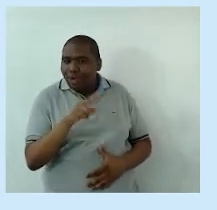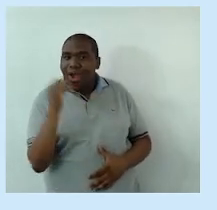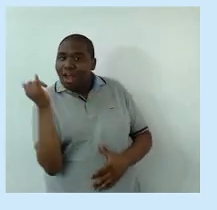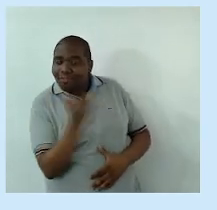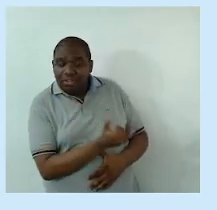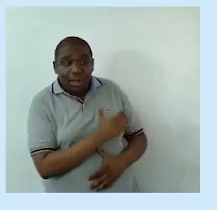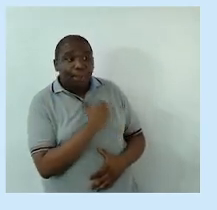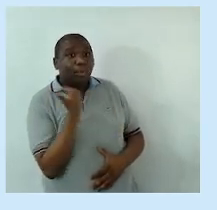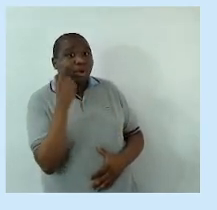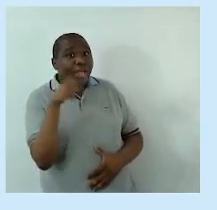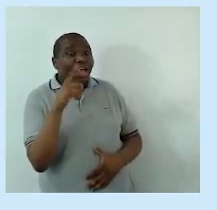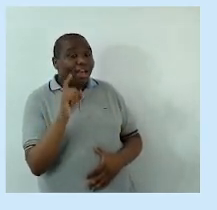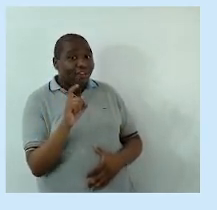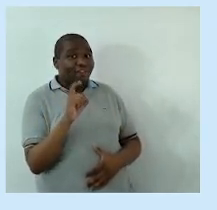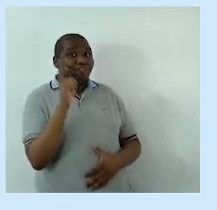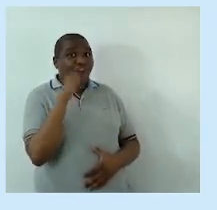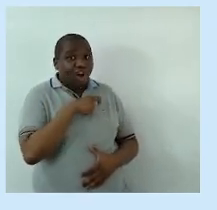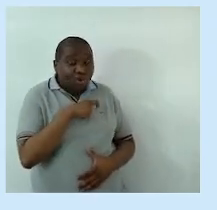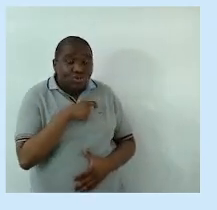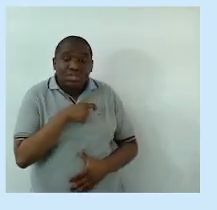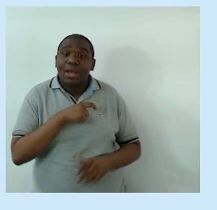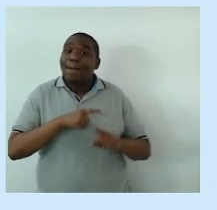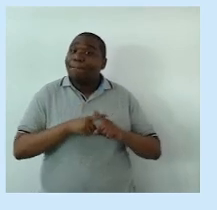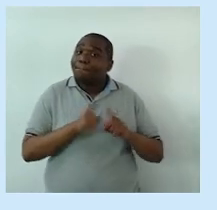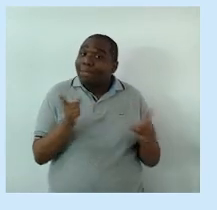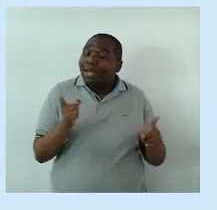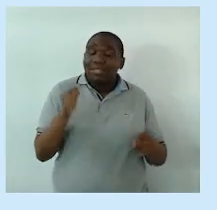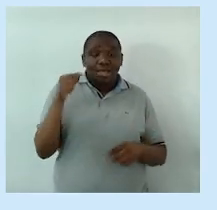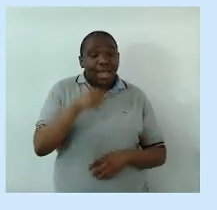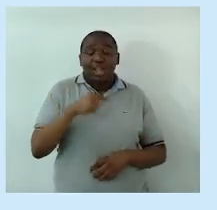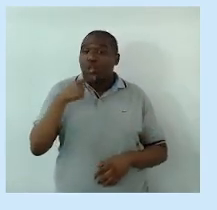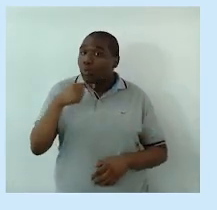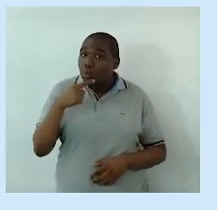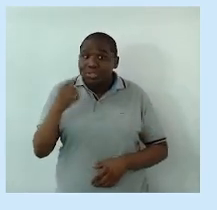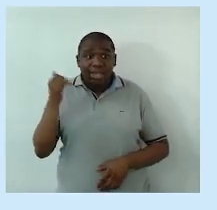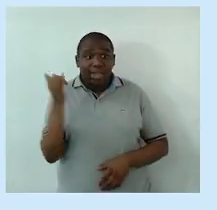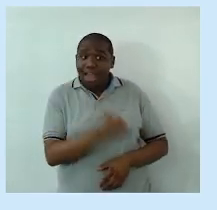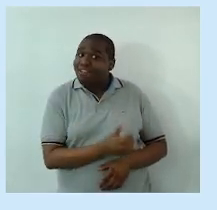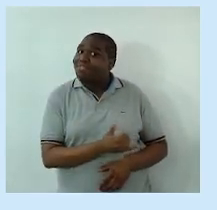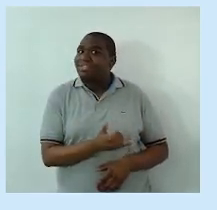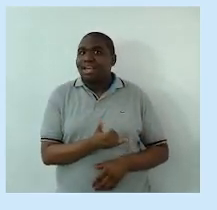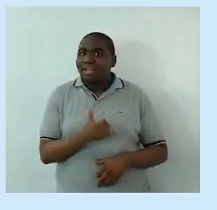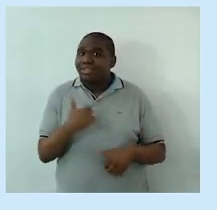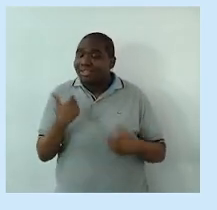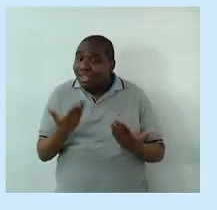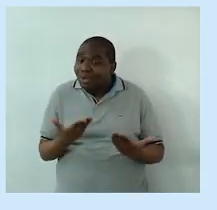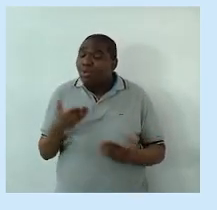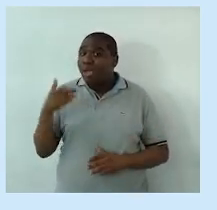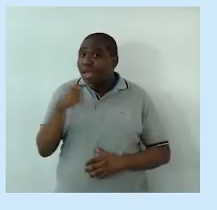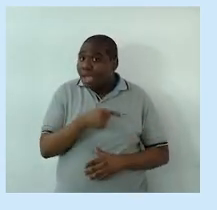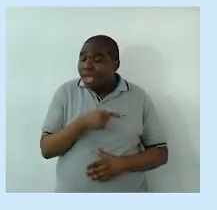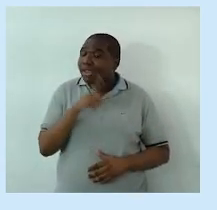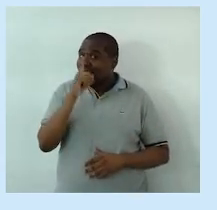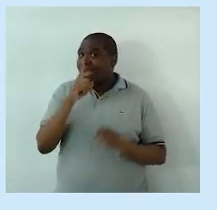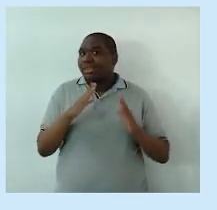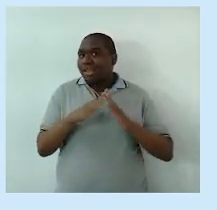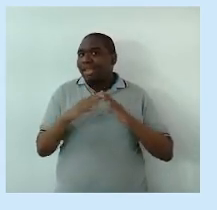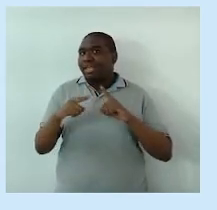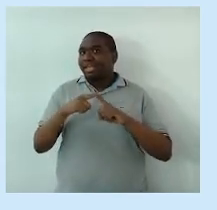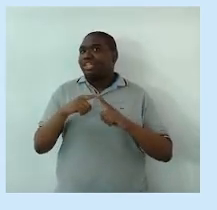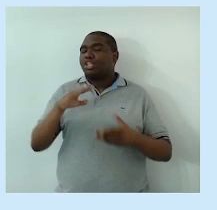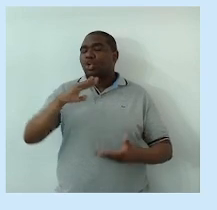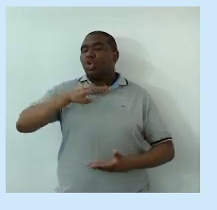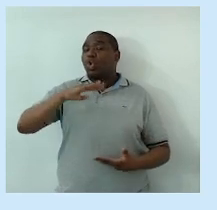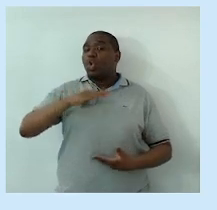é falsa. Só que nesse meio tempo ela não consegue avisar. Então ela está lá, né, na igreja, né, o corpo dela